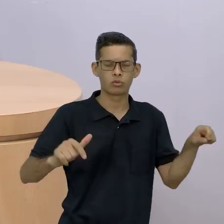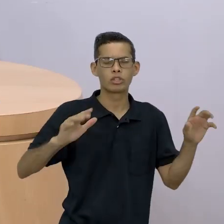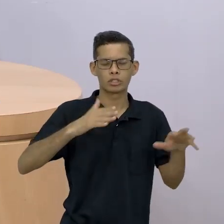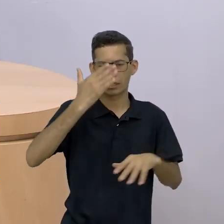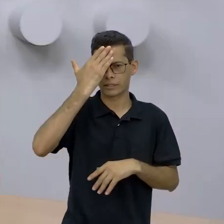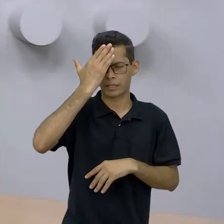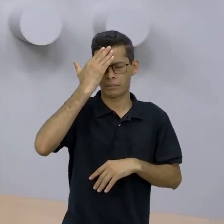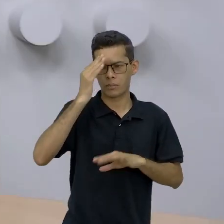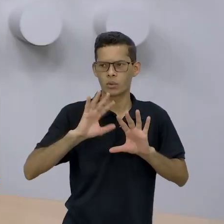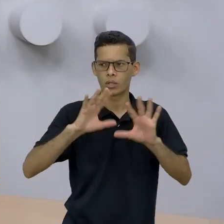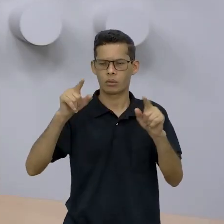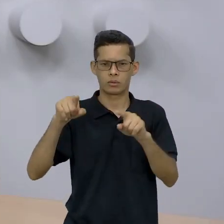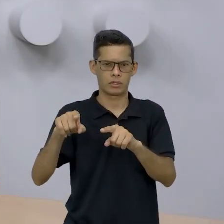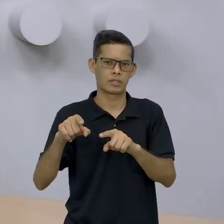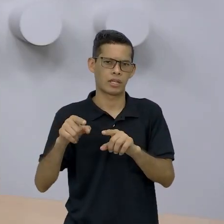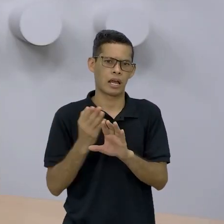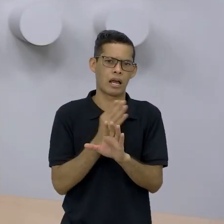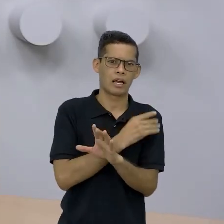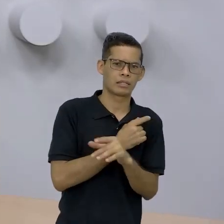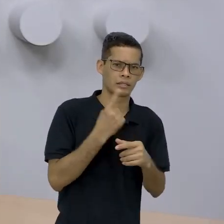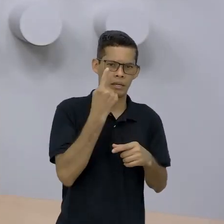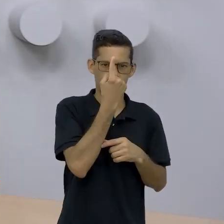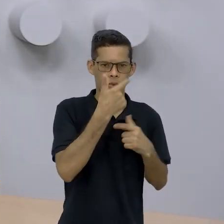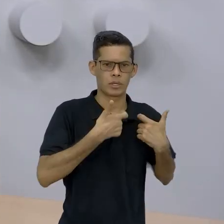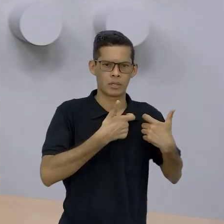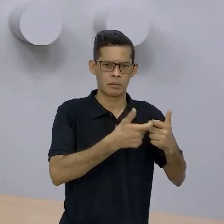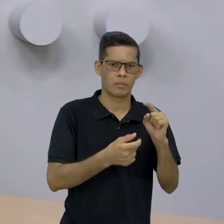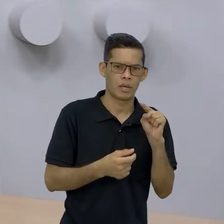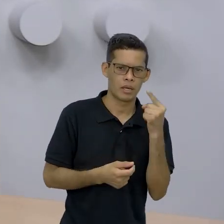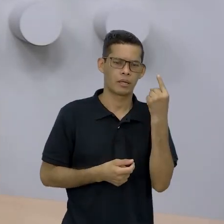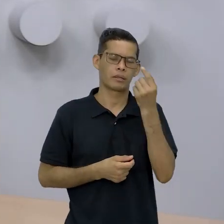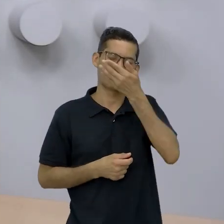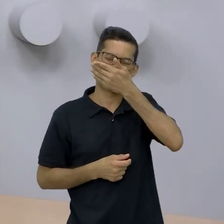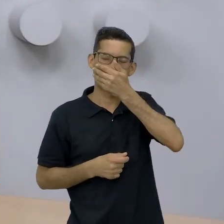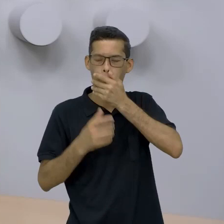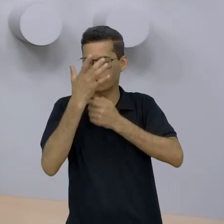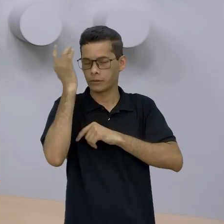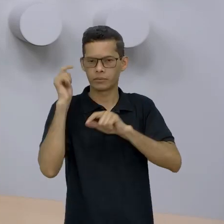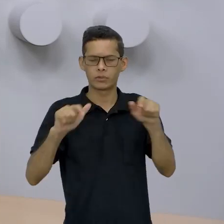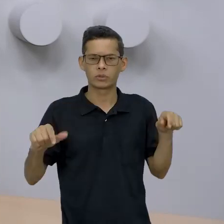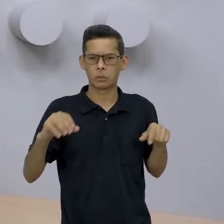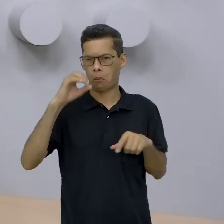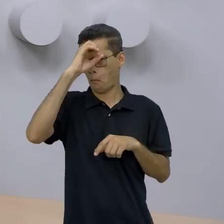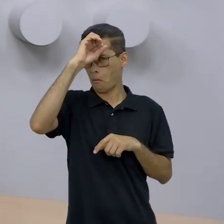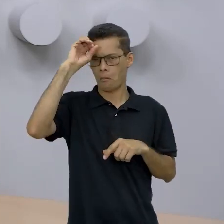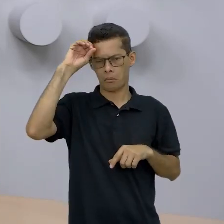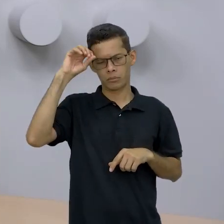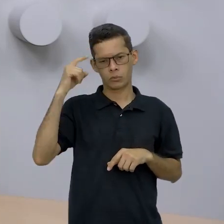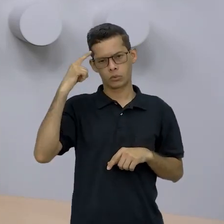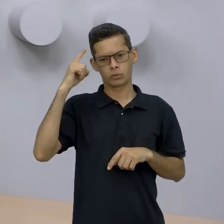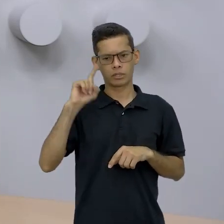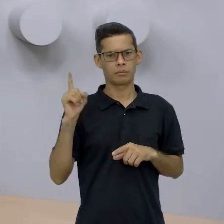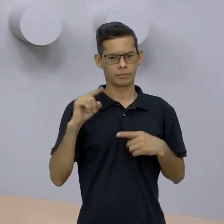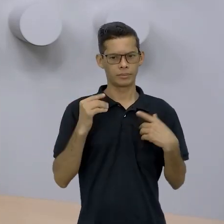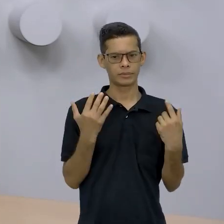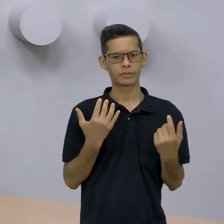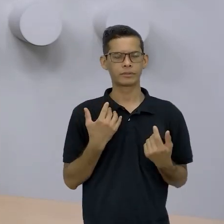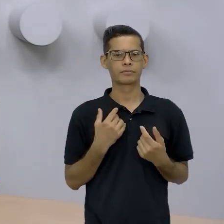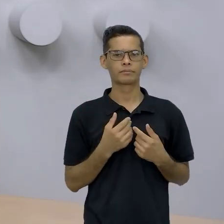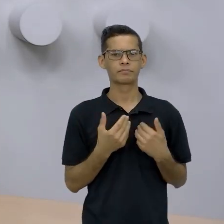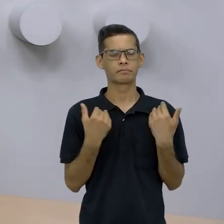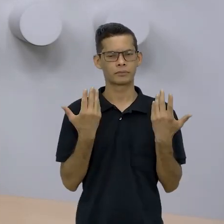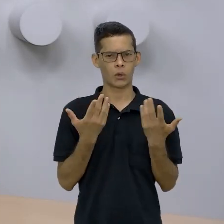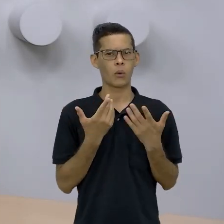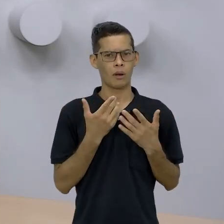Na primeira, não. As guerras que antecedem a Primeira Guerra Mundial, Pri, ela é feita de cavalos, de